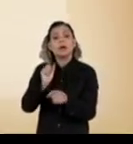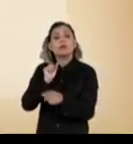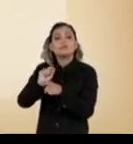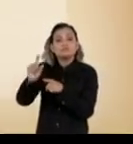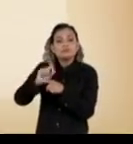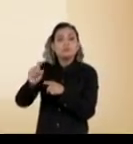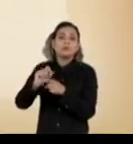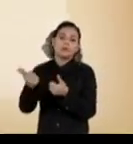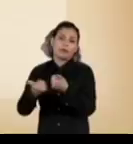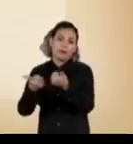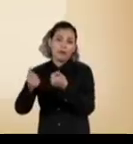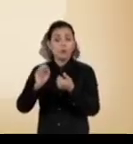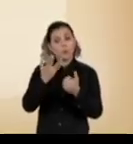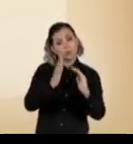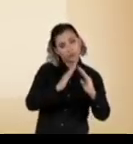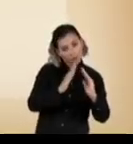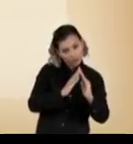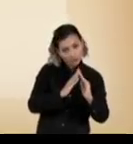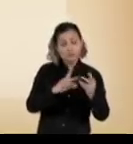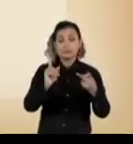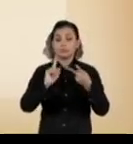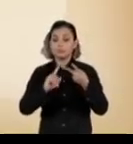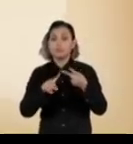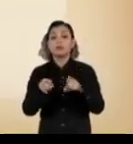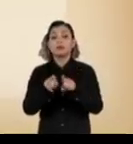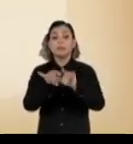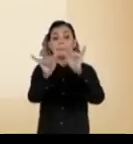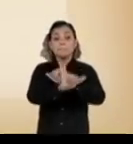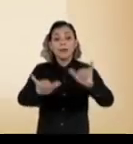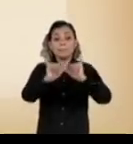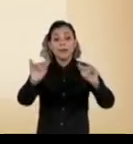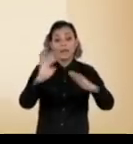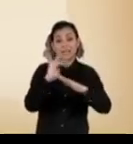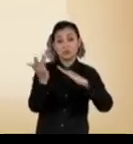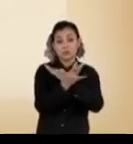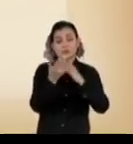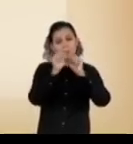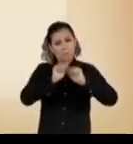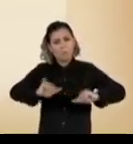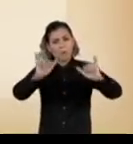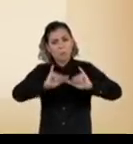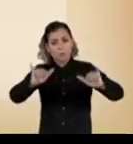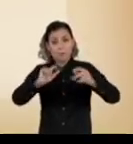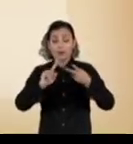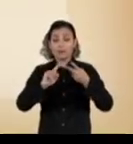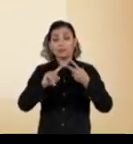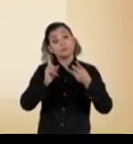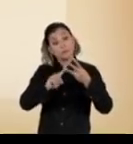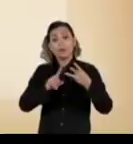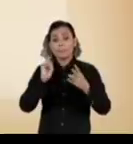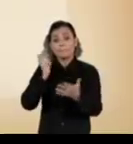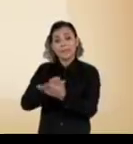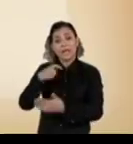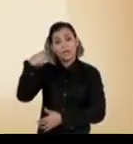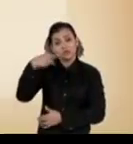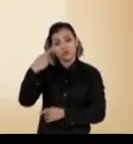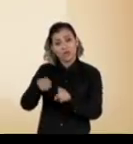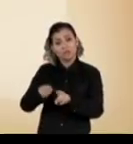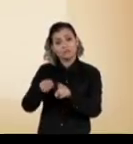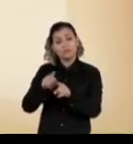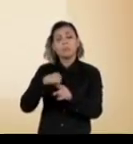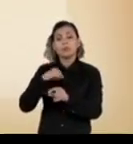de veículos e imóveis, impulsionar publicações em redes sociais e até pagar honorários de advogados